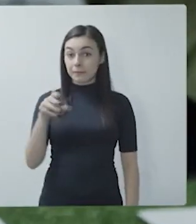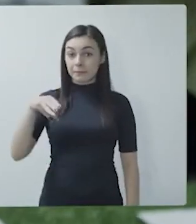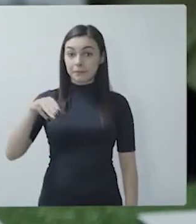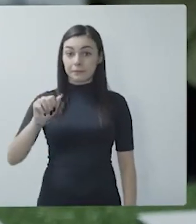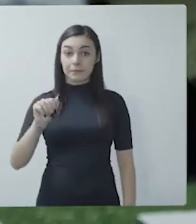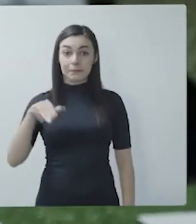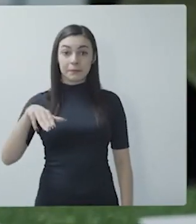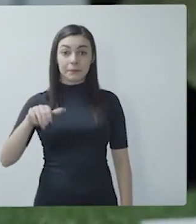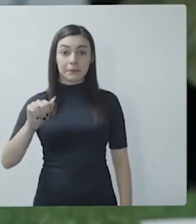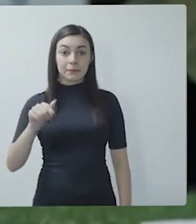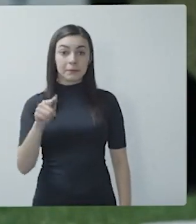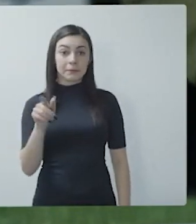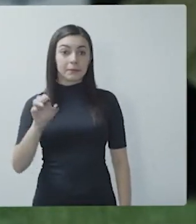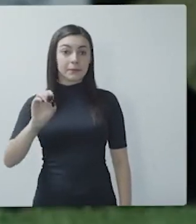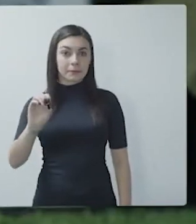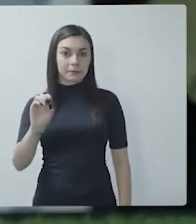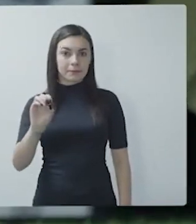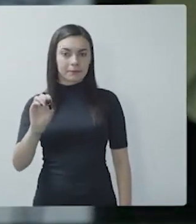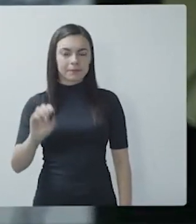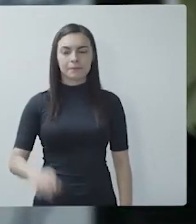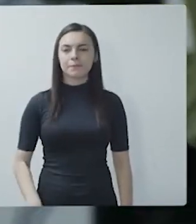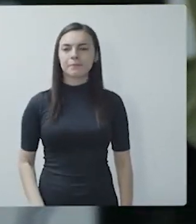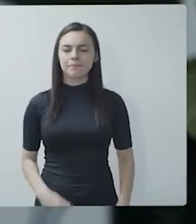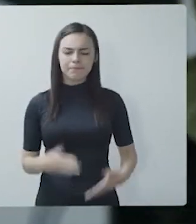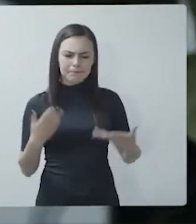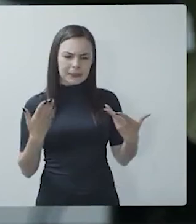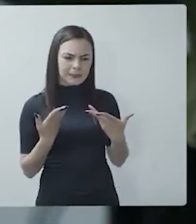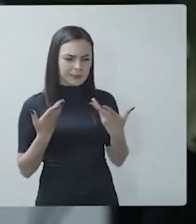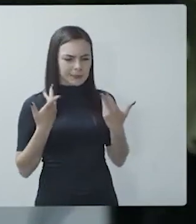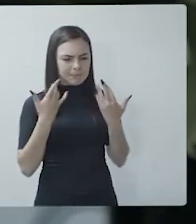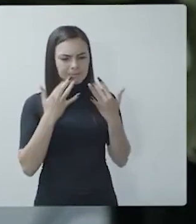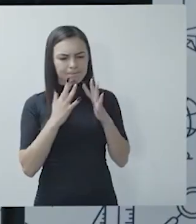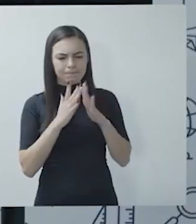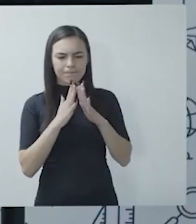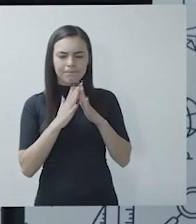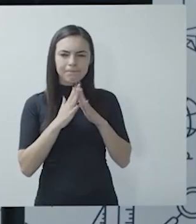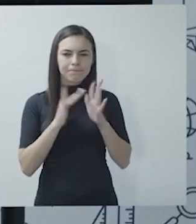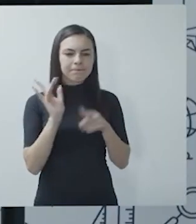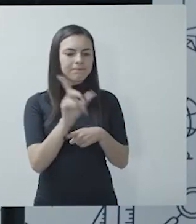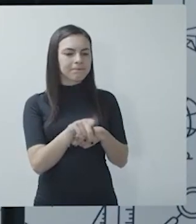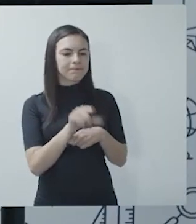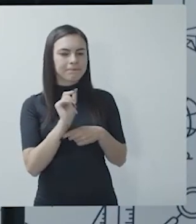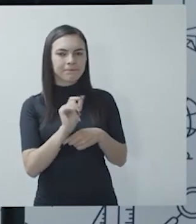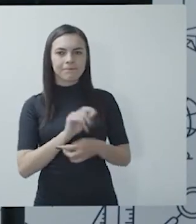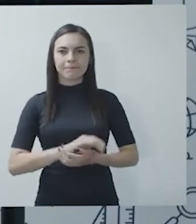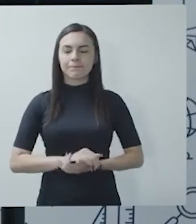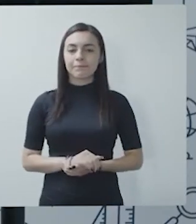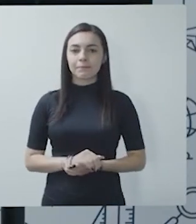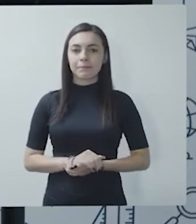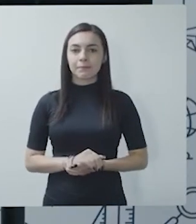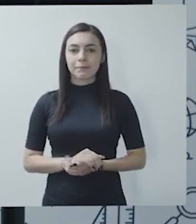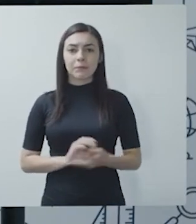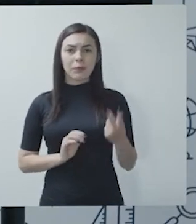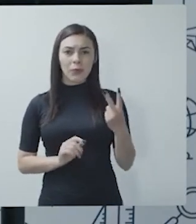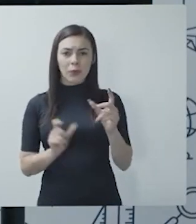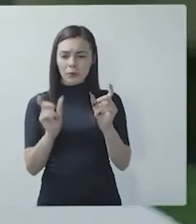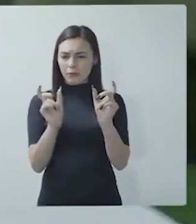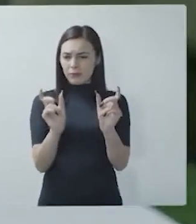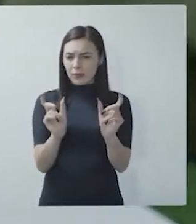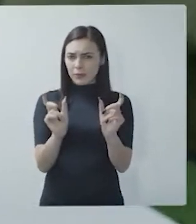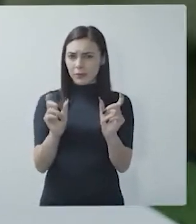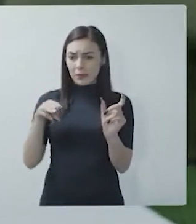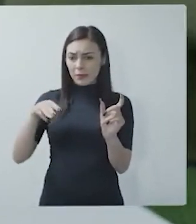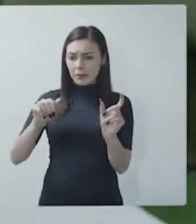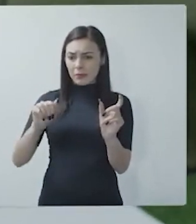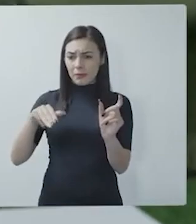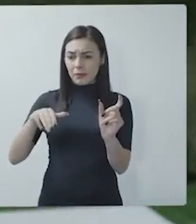mamão. Mamão. Então agora eu vou pegar essa aqui. Ih, duas palavras.